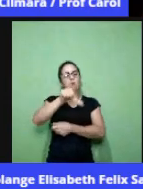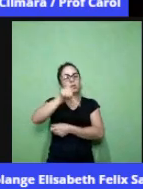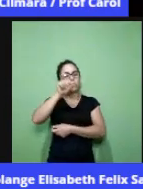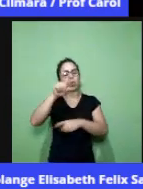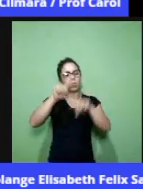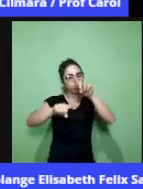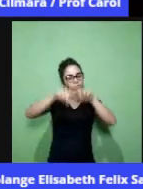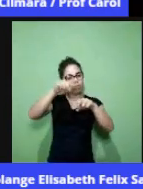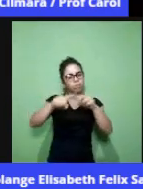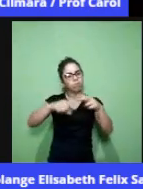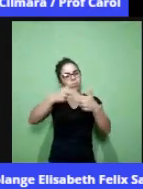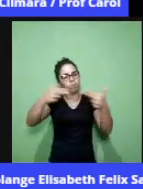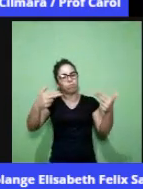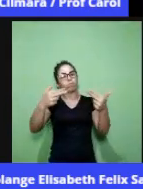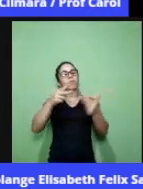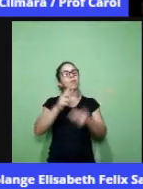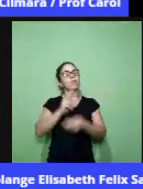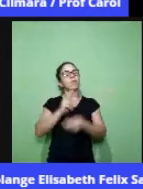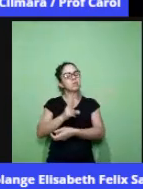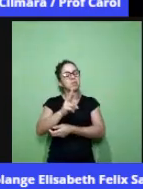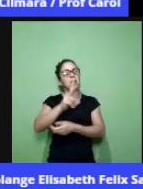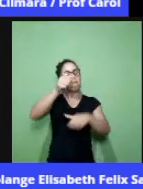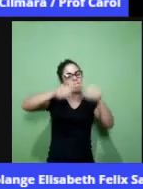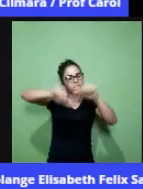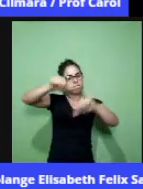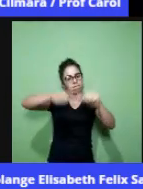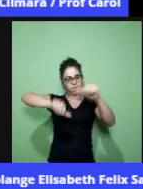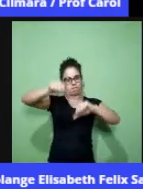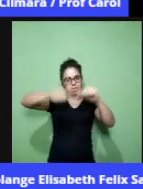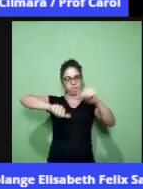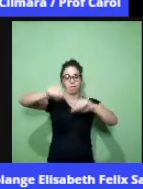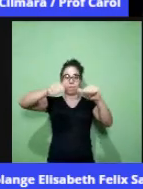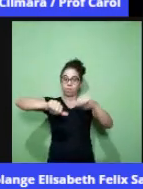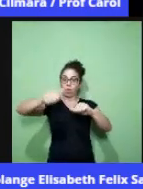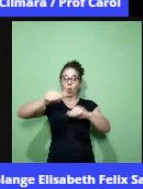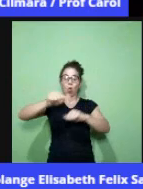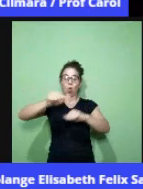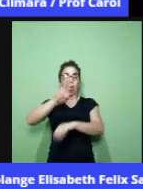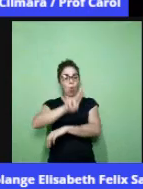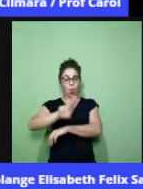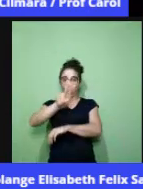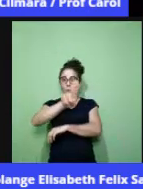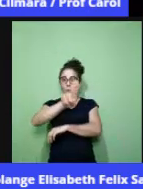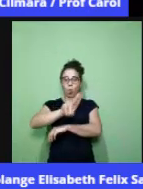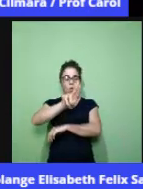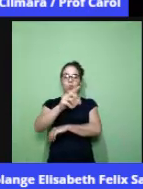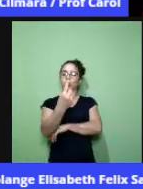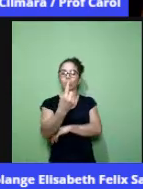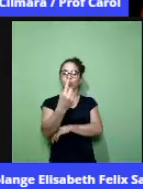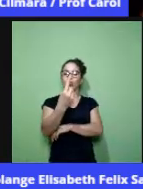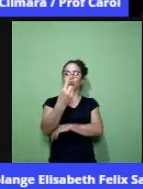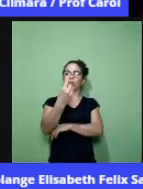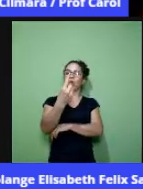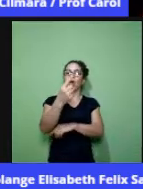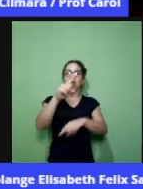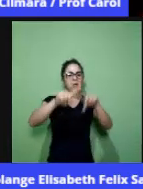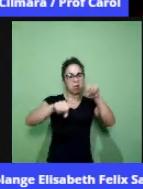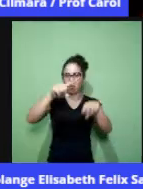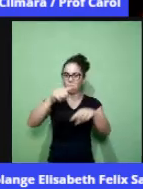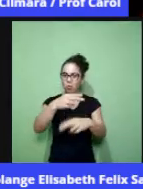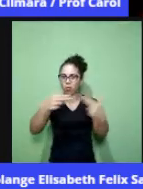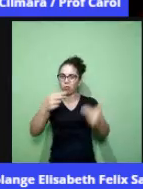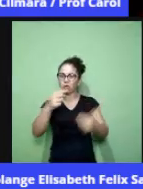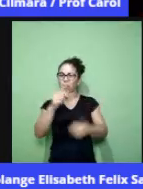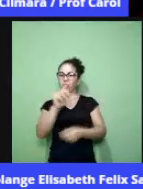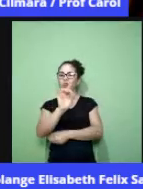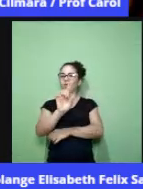gente sempre está avaliando. Muitas vezes, a gente não vai utilizar somente um tipo. A gente pode fazer o somatório de mais tipos